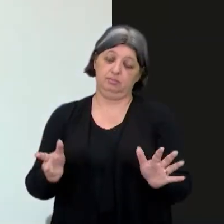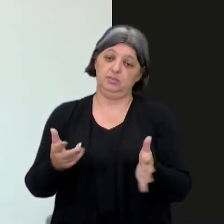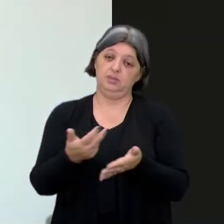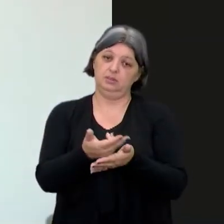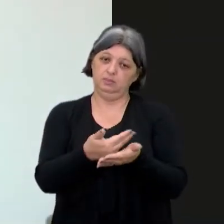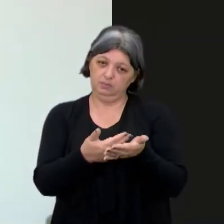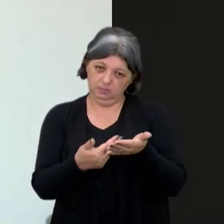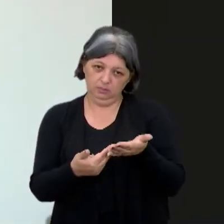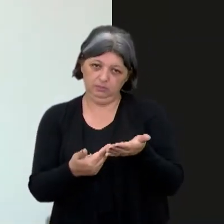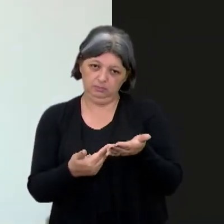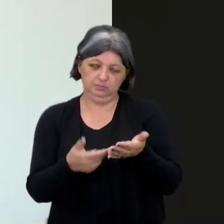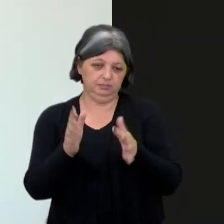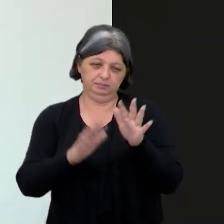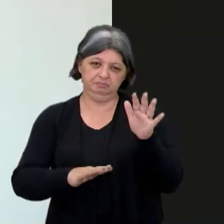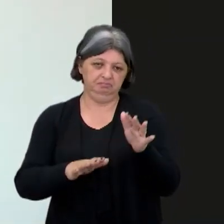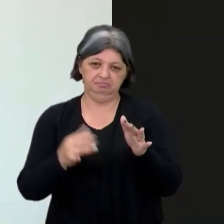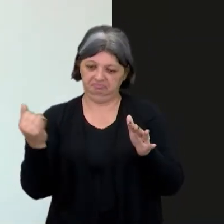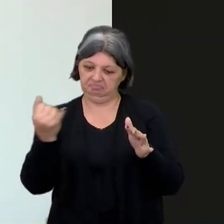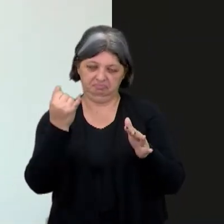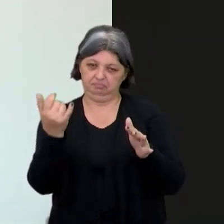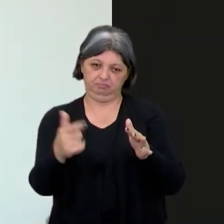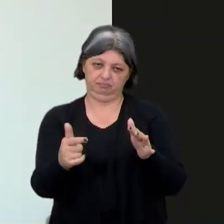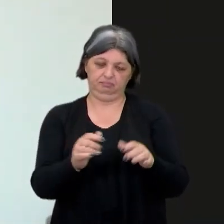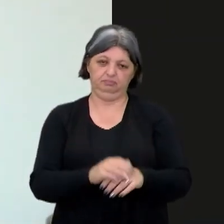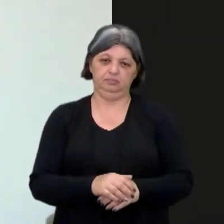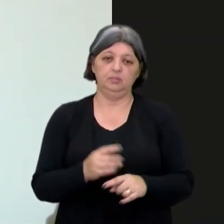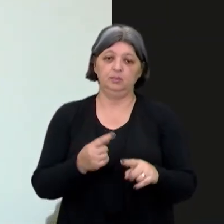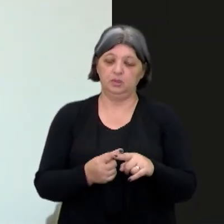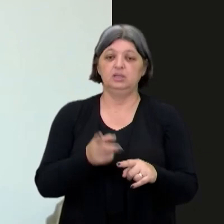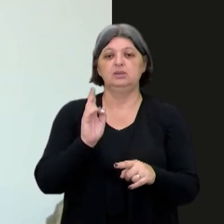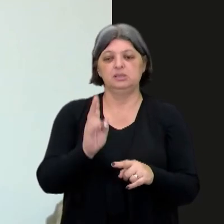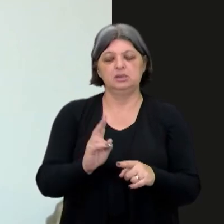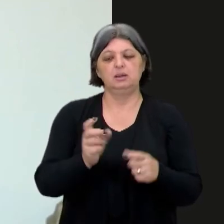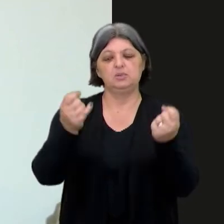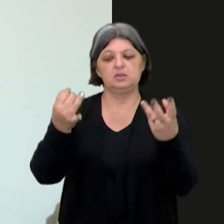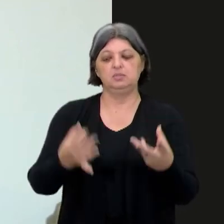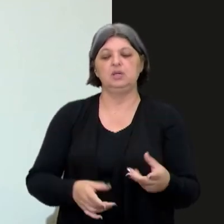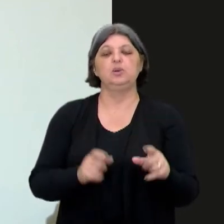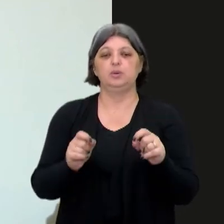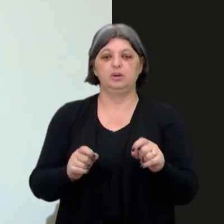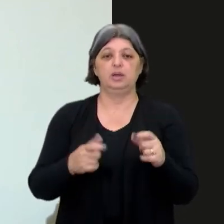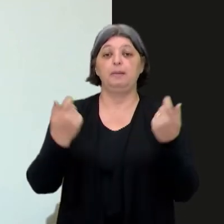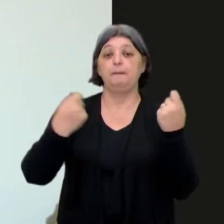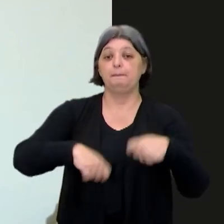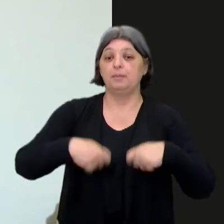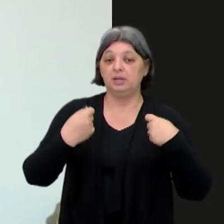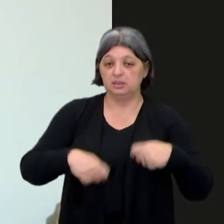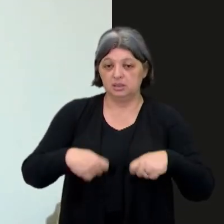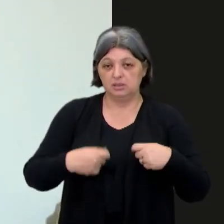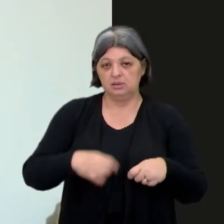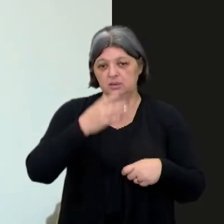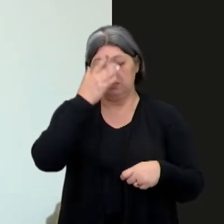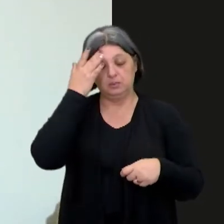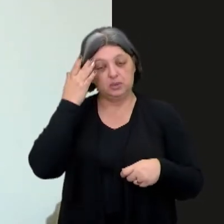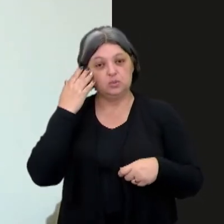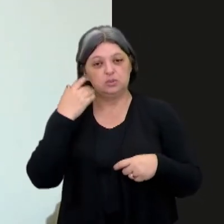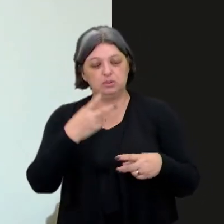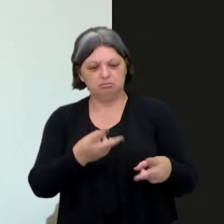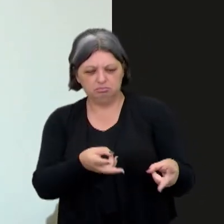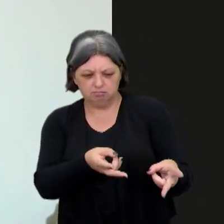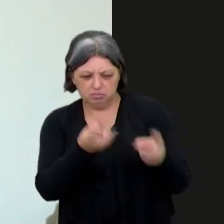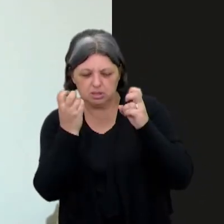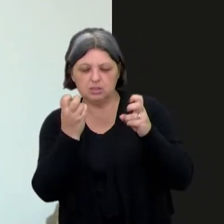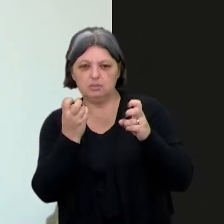acaba sendo menos importante para um chargista, né? Eu sempre comento que o chargista, ele precisa ser o cara que tem uma sacada. Ele tem